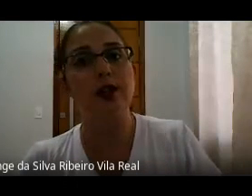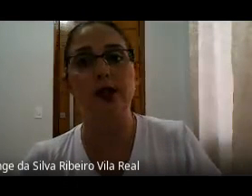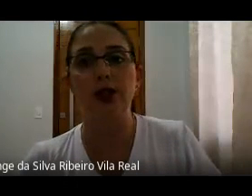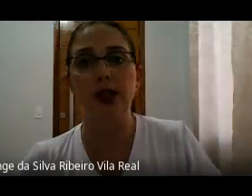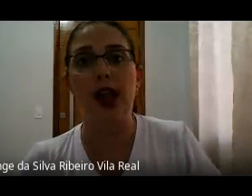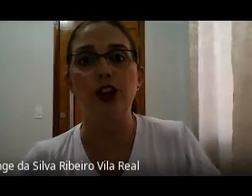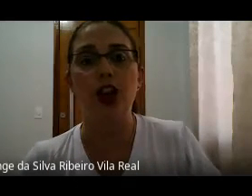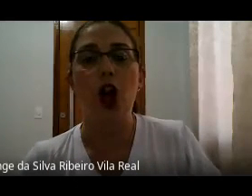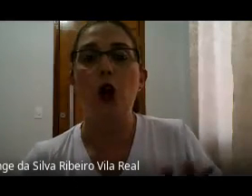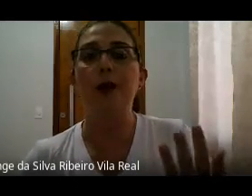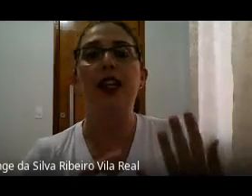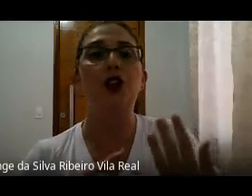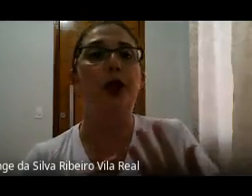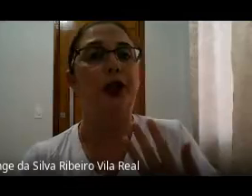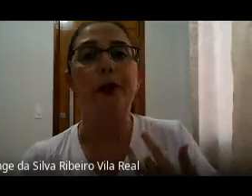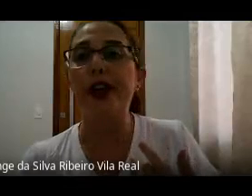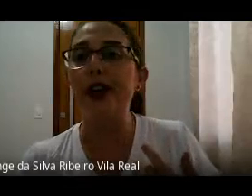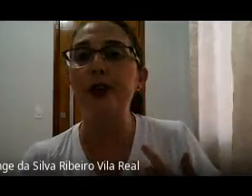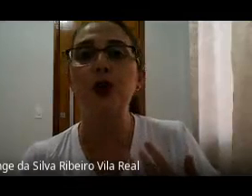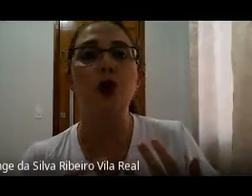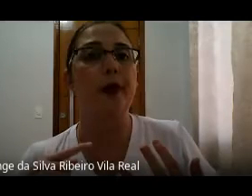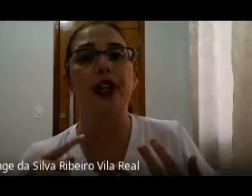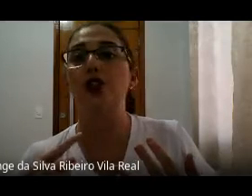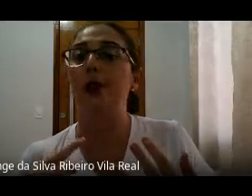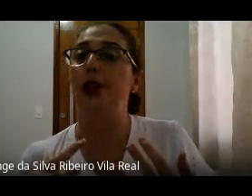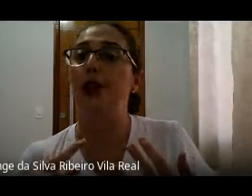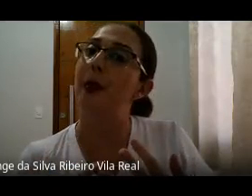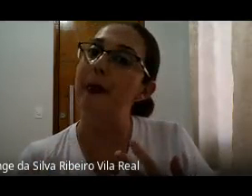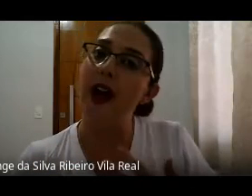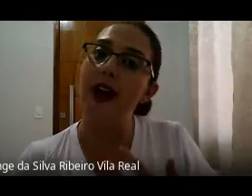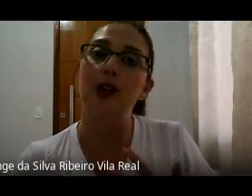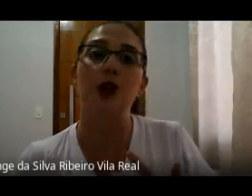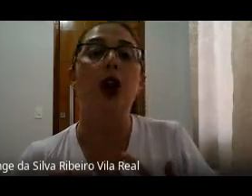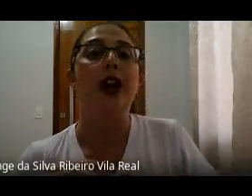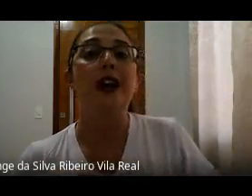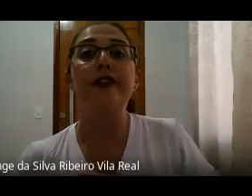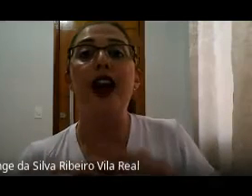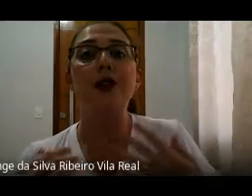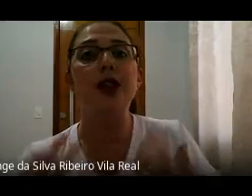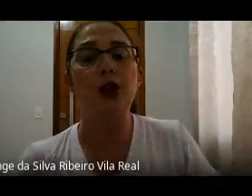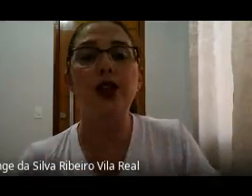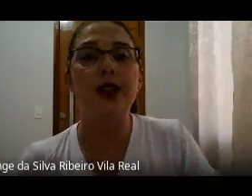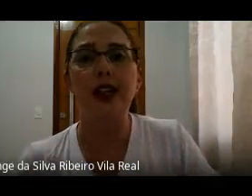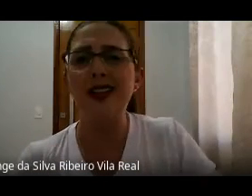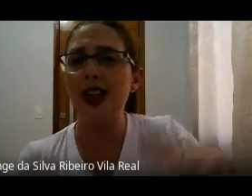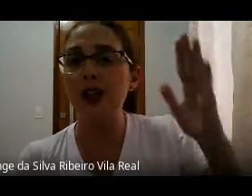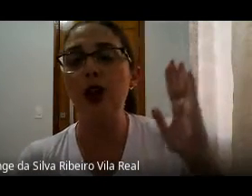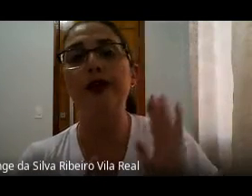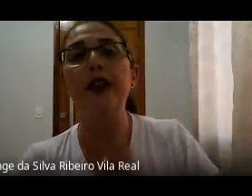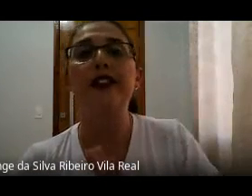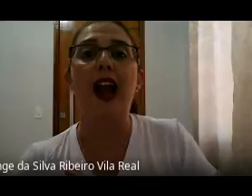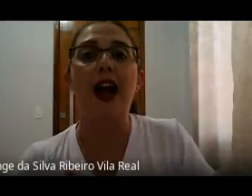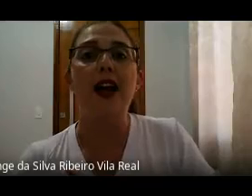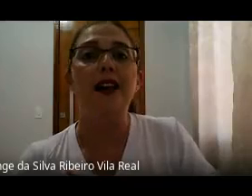diversos da nossa sociedade, como atendimento em bancos, como atendimento no comércio, em vários setores que antes nem